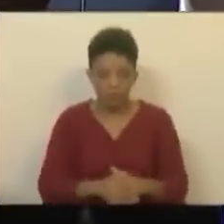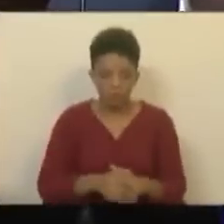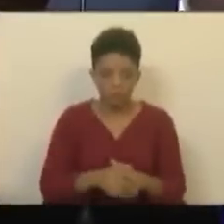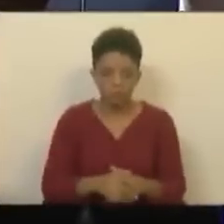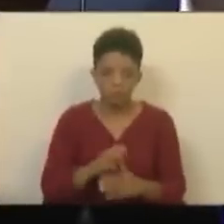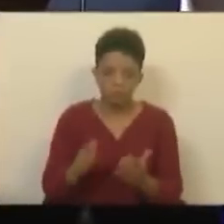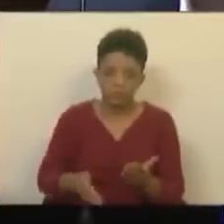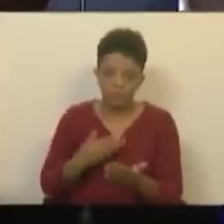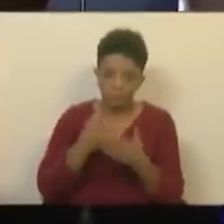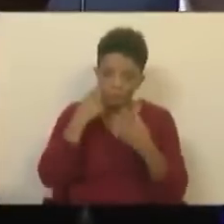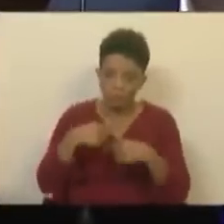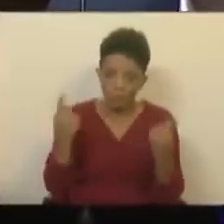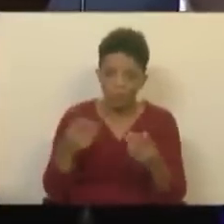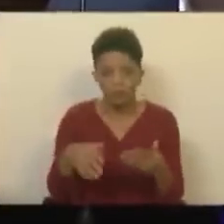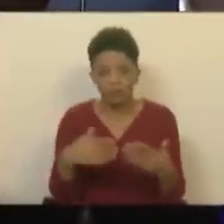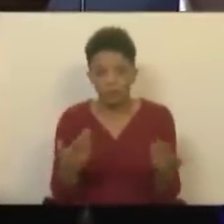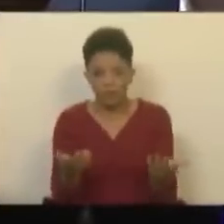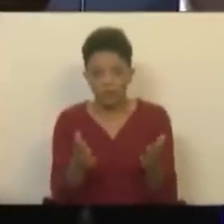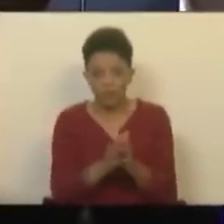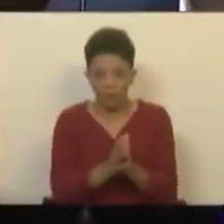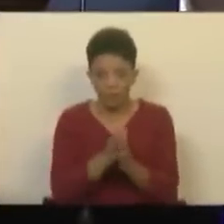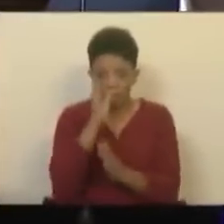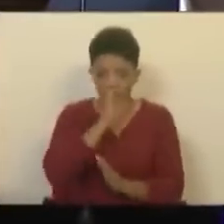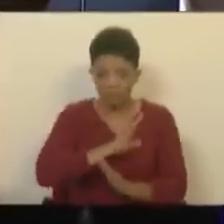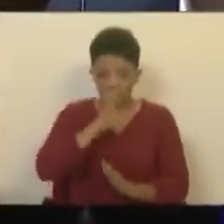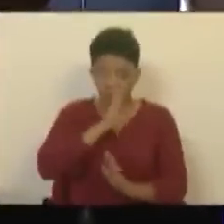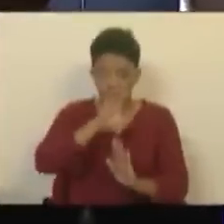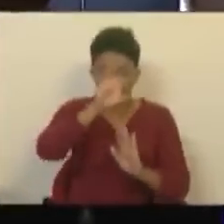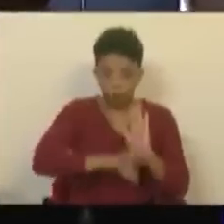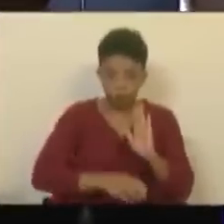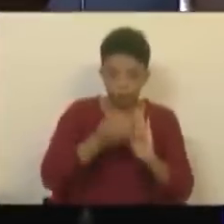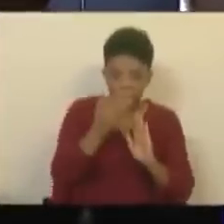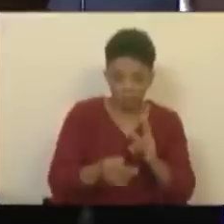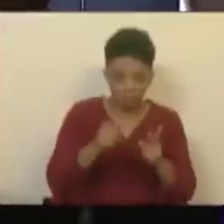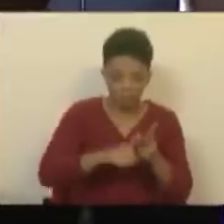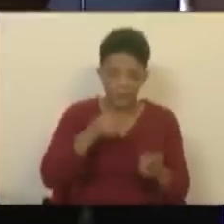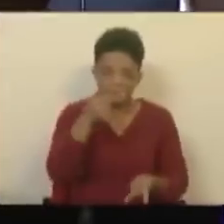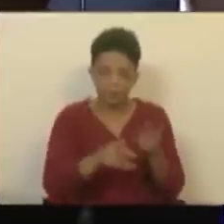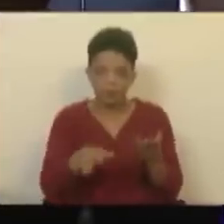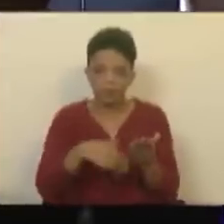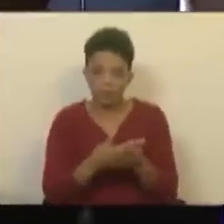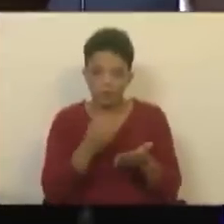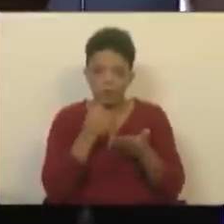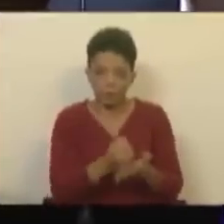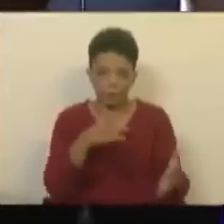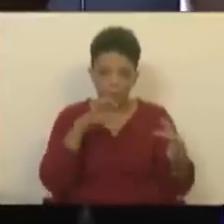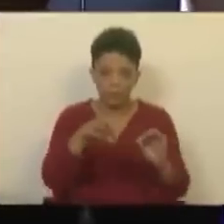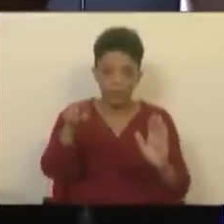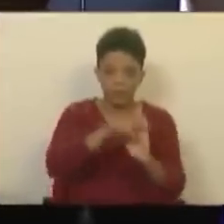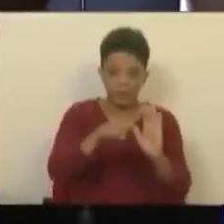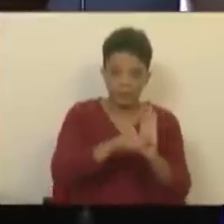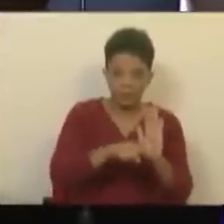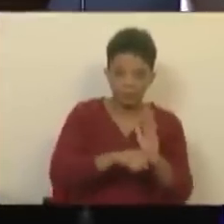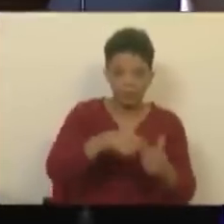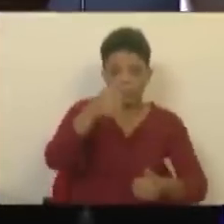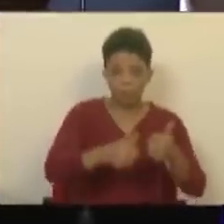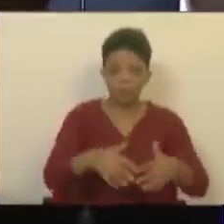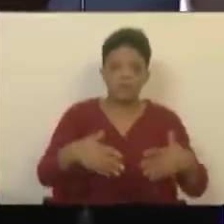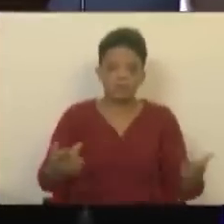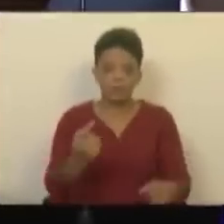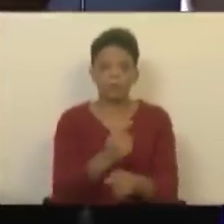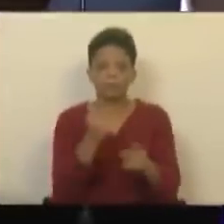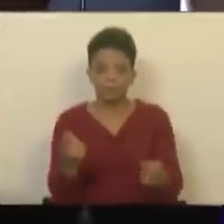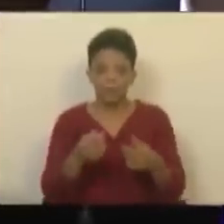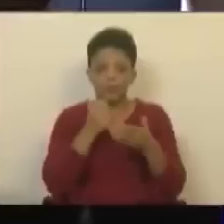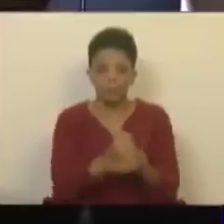apresentaram portanto sendo consideradas elegíveis tendo avaliação para ter o apoio de acordo com os critérios dos concursos porque